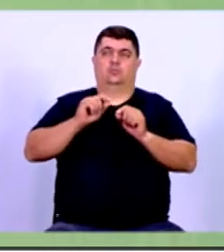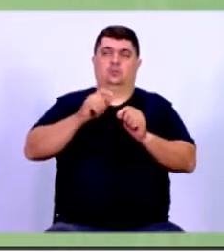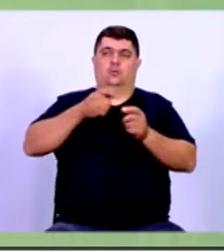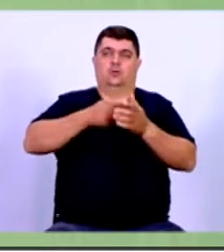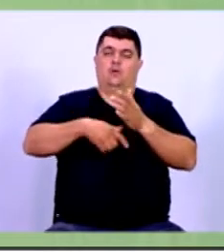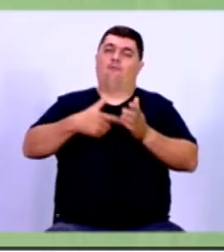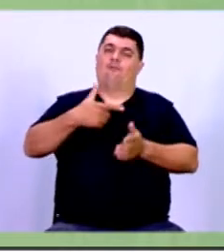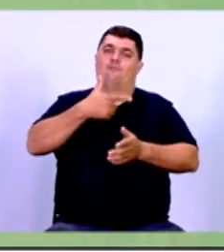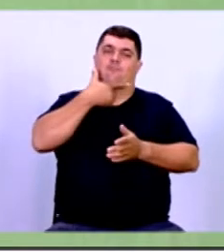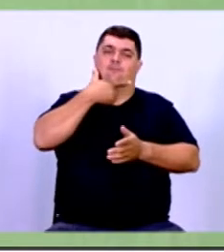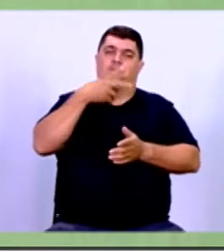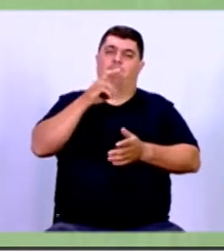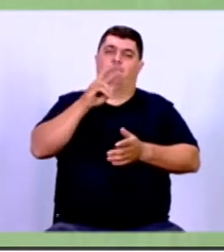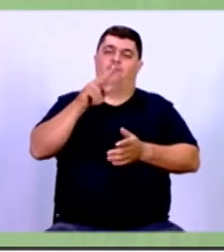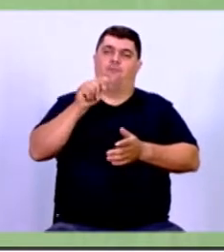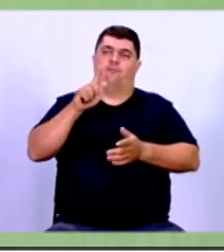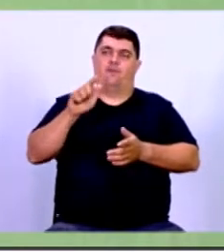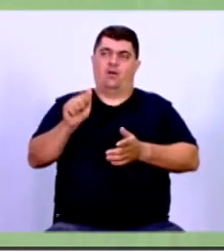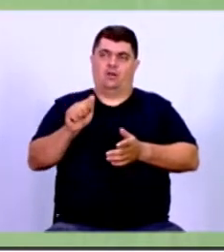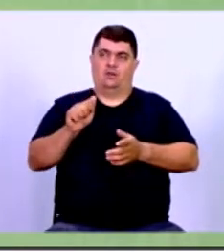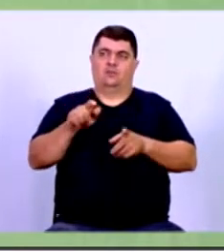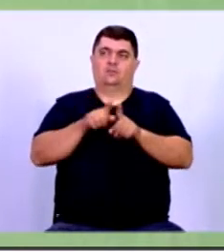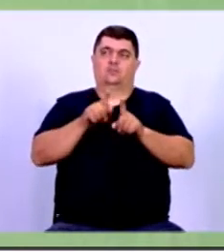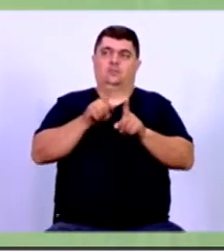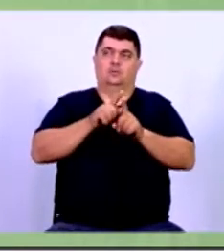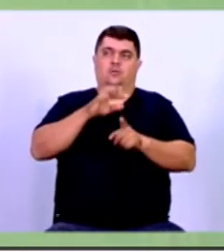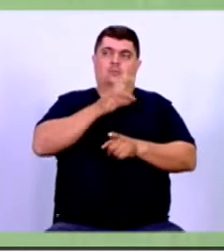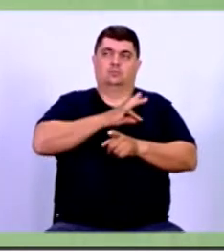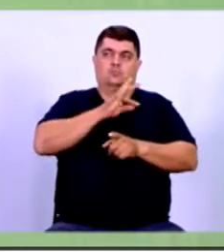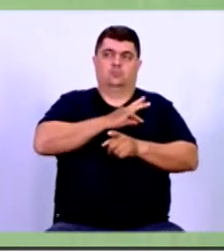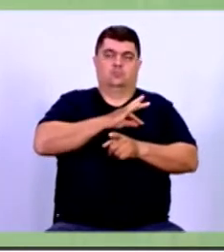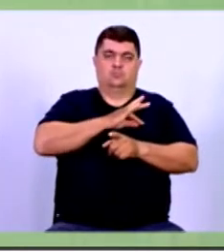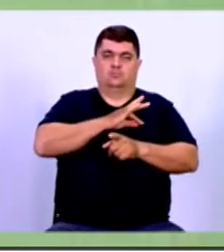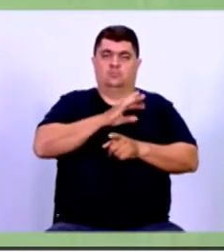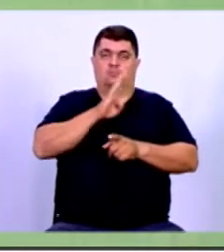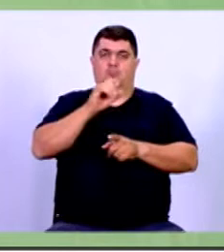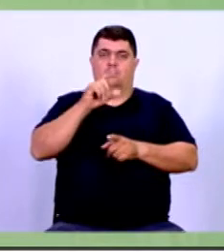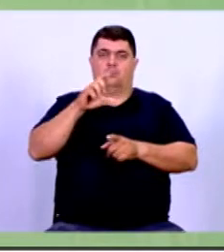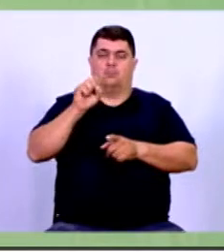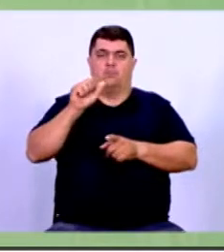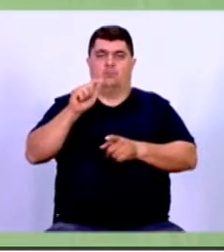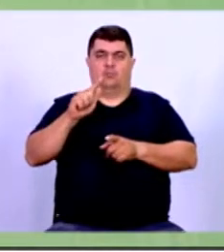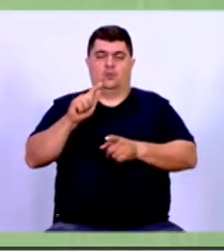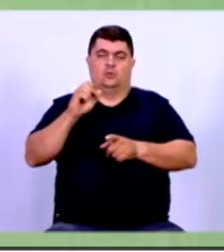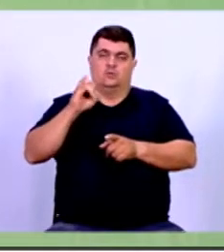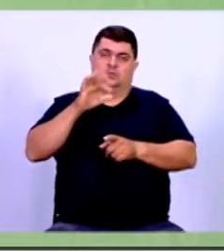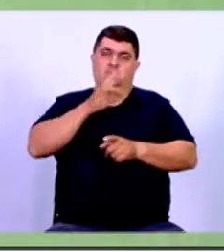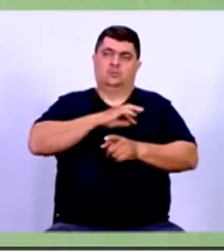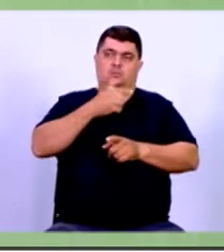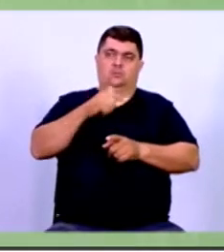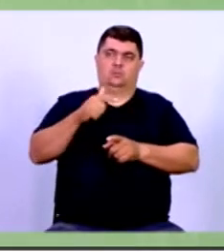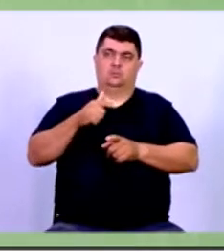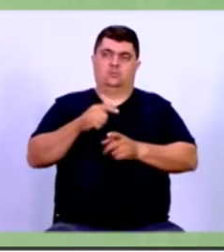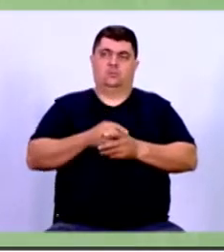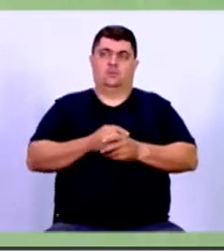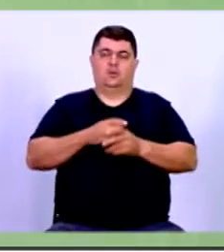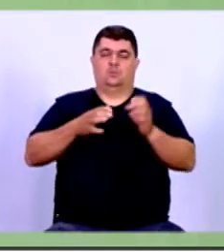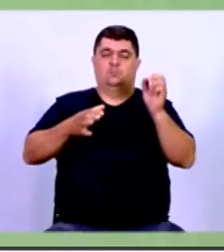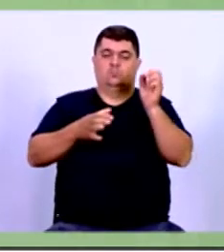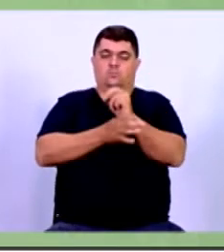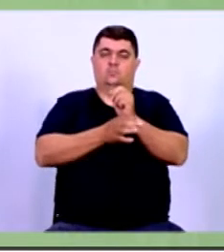de vaga para cumprir o seu curso, o recebimento da bolsa se o estágio não for obrigatório, o seguro